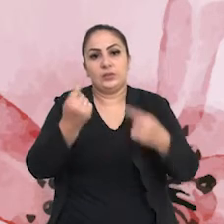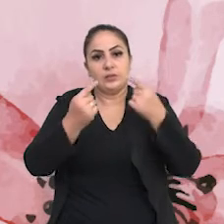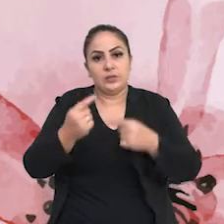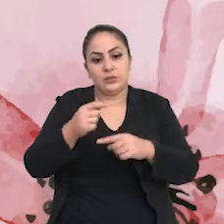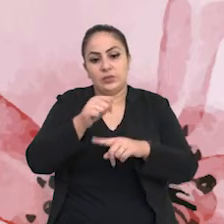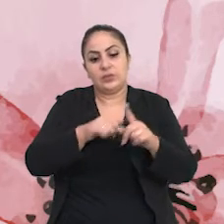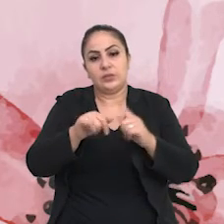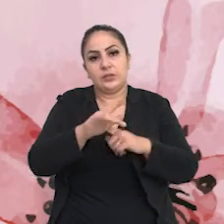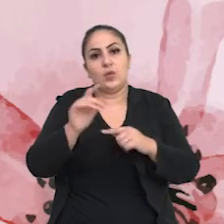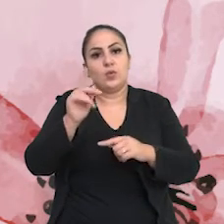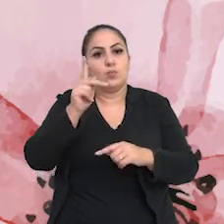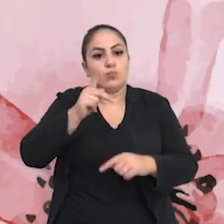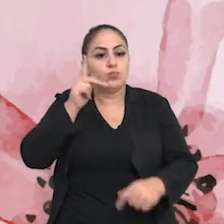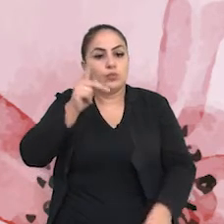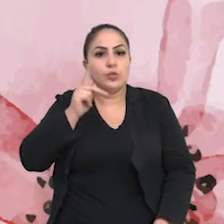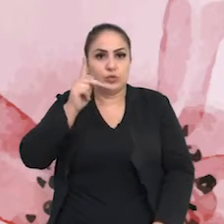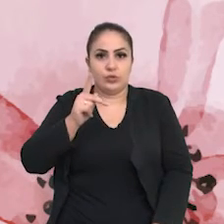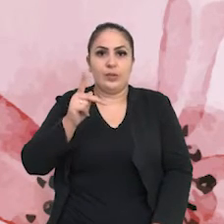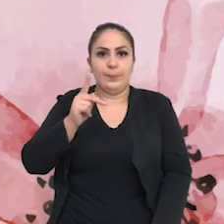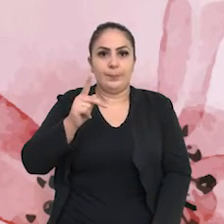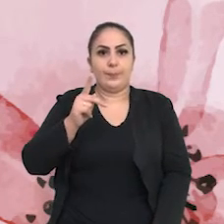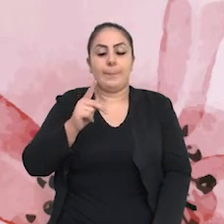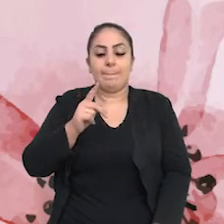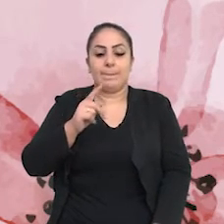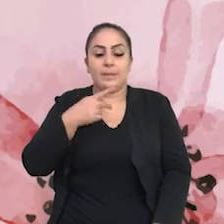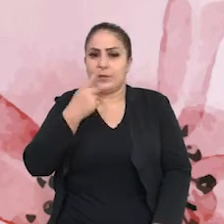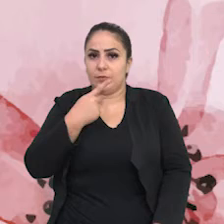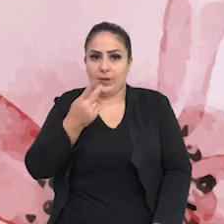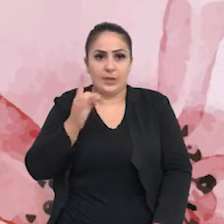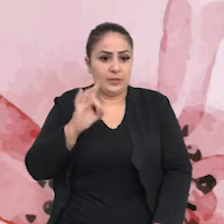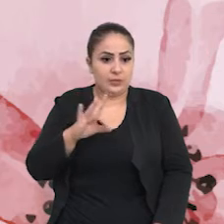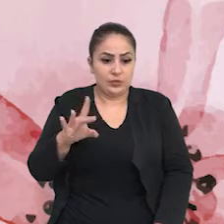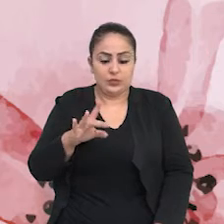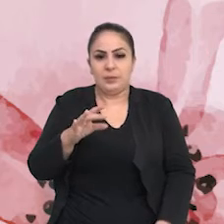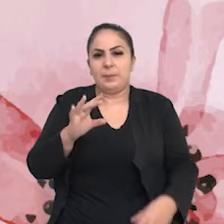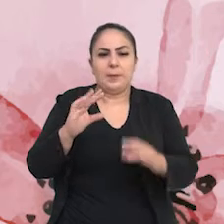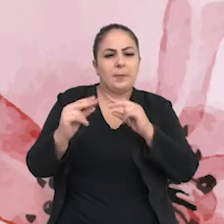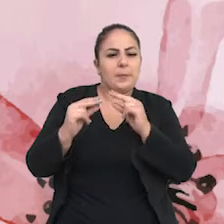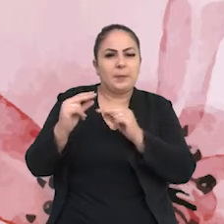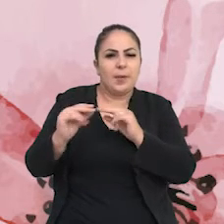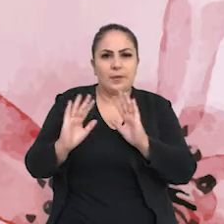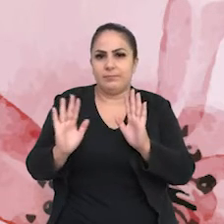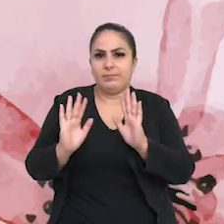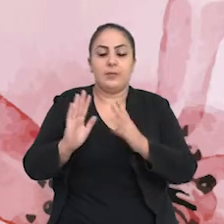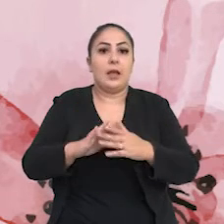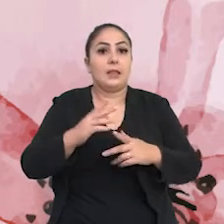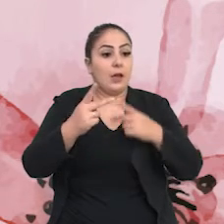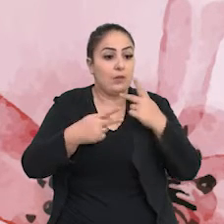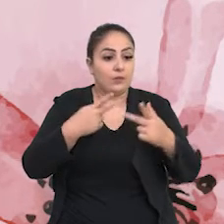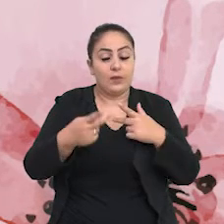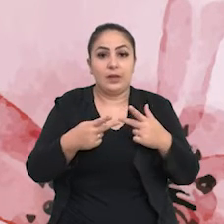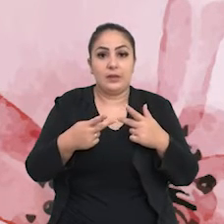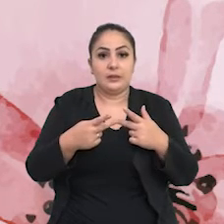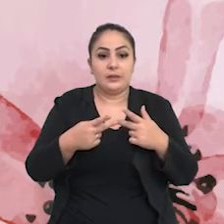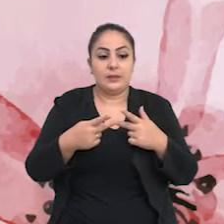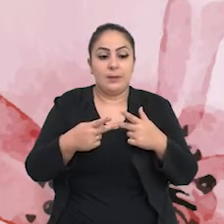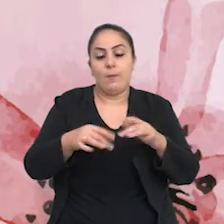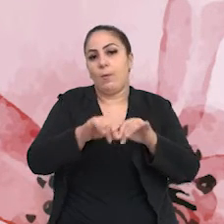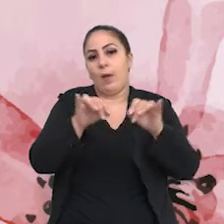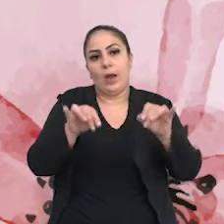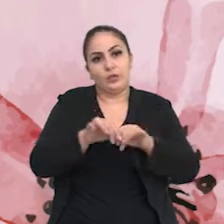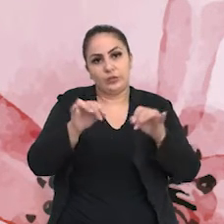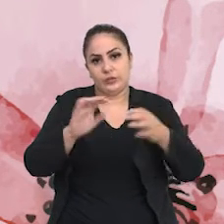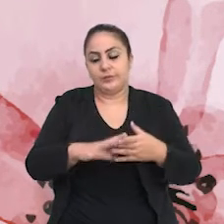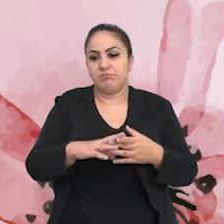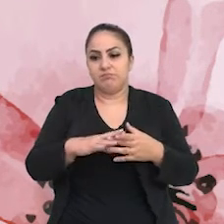nossa estrutura social e política, né? Não se trata, portanto, de mimimi, não se trata de